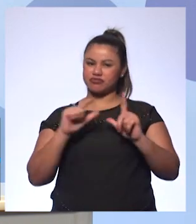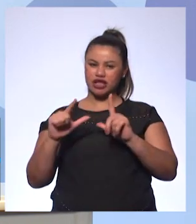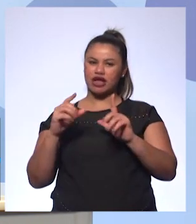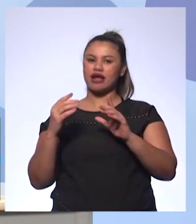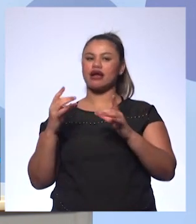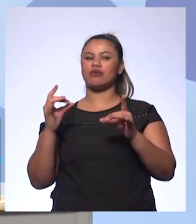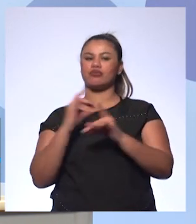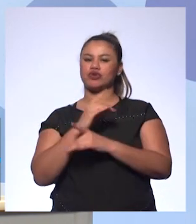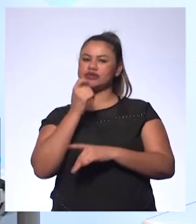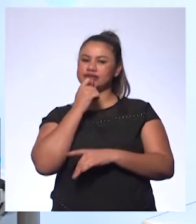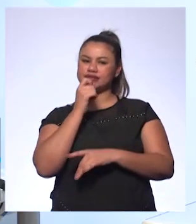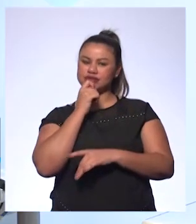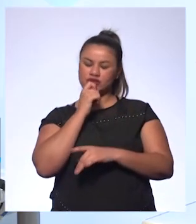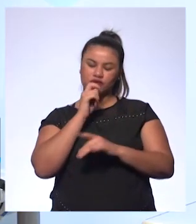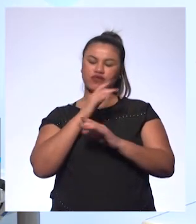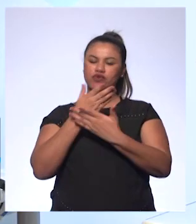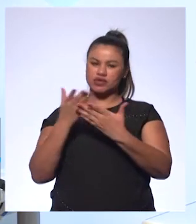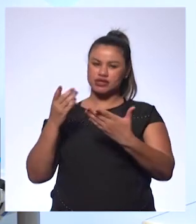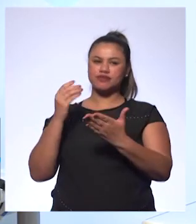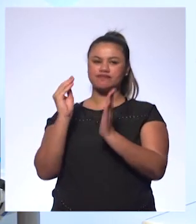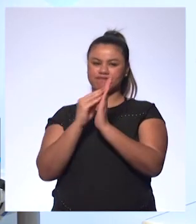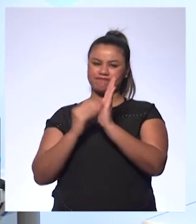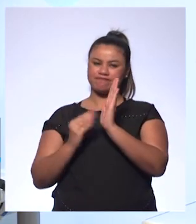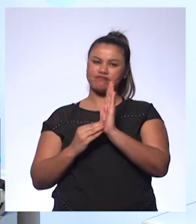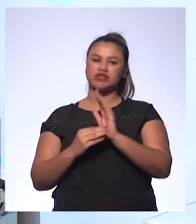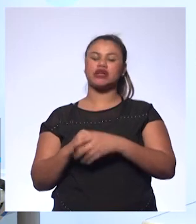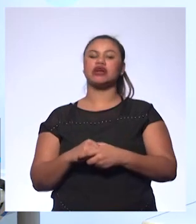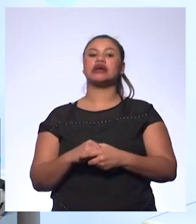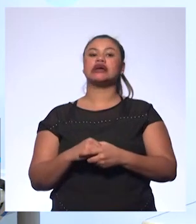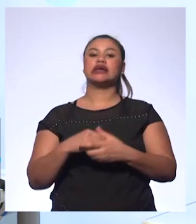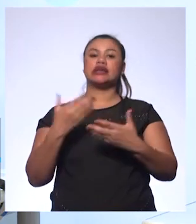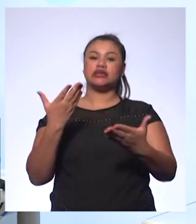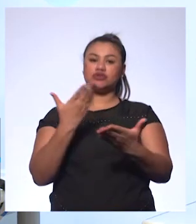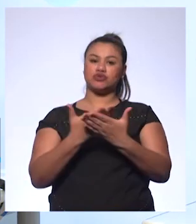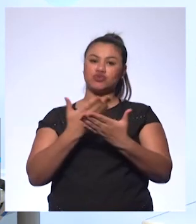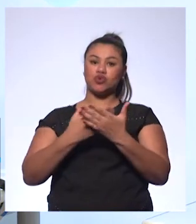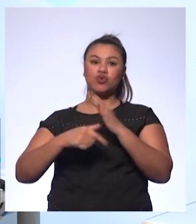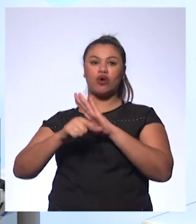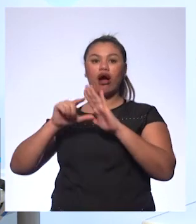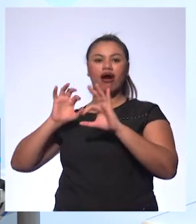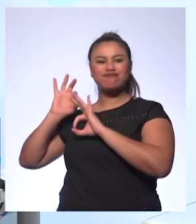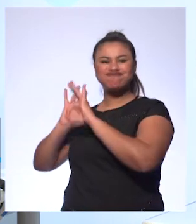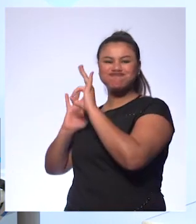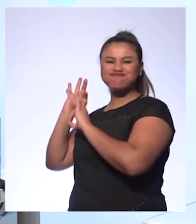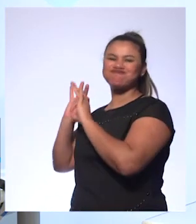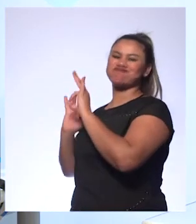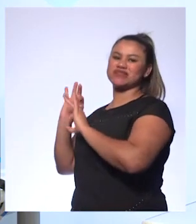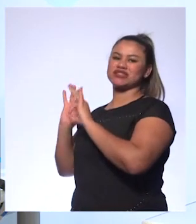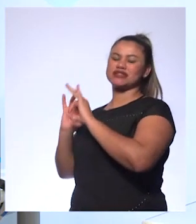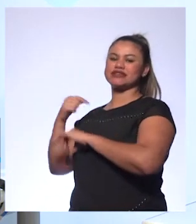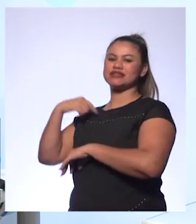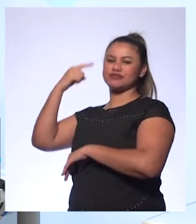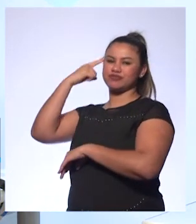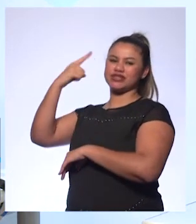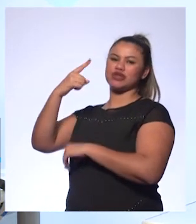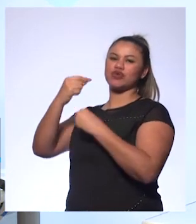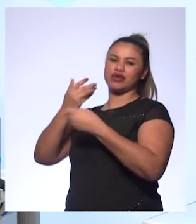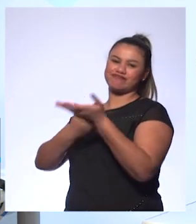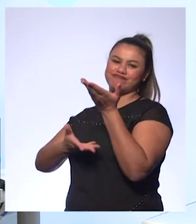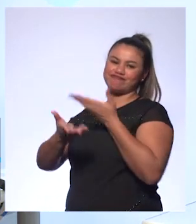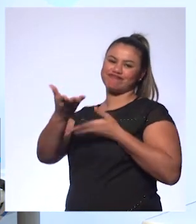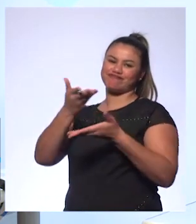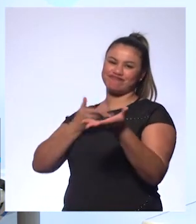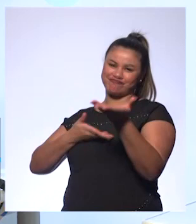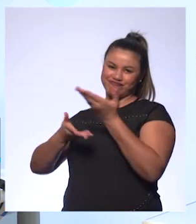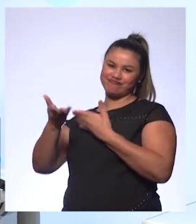tela tá a gente tá tentando começou a aula a gente for montar a dança a gente mudar o formato então eu pensei nessa aula no